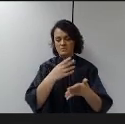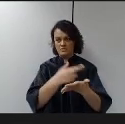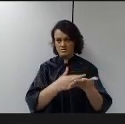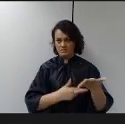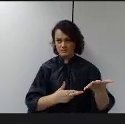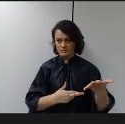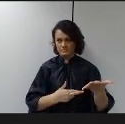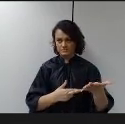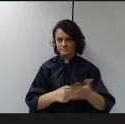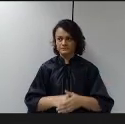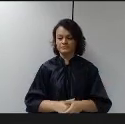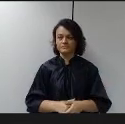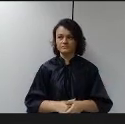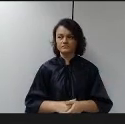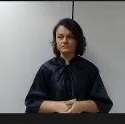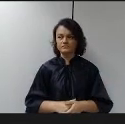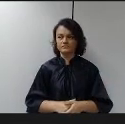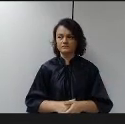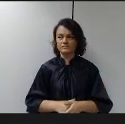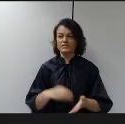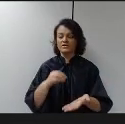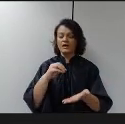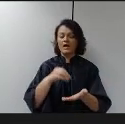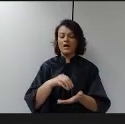o ARESP